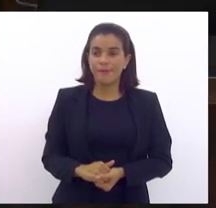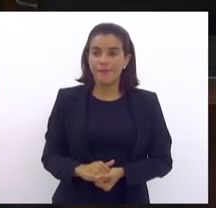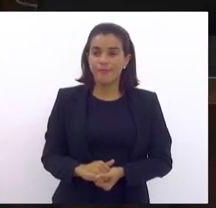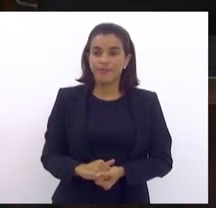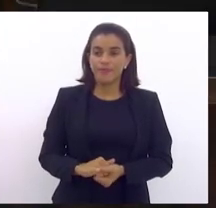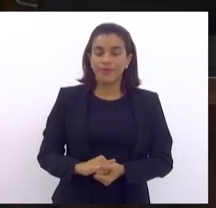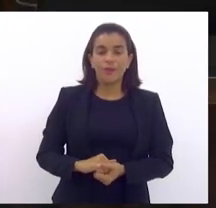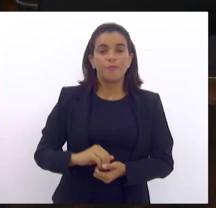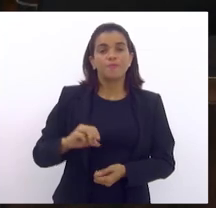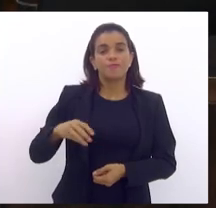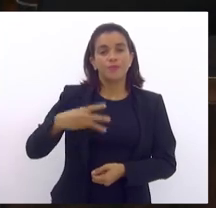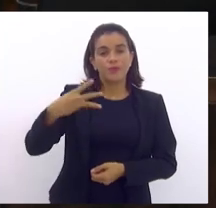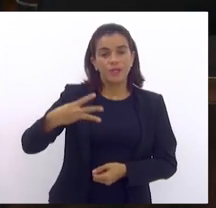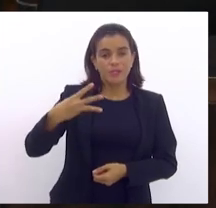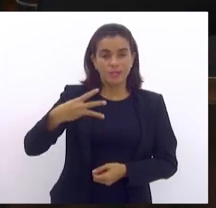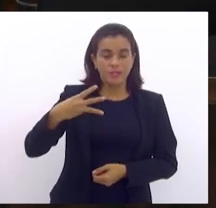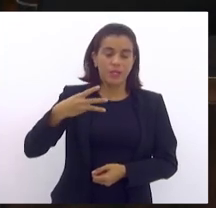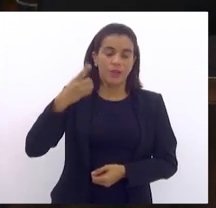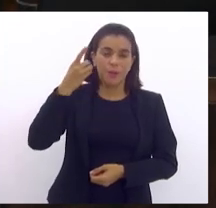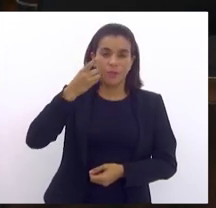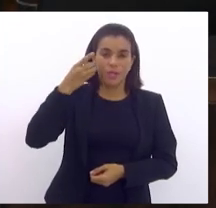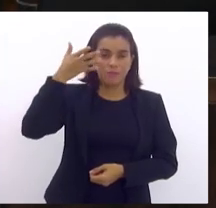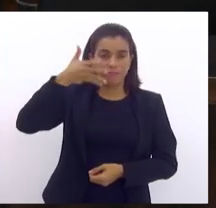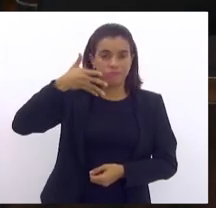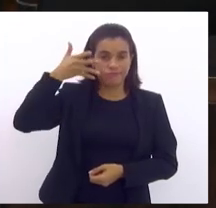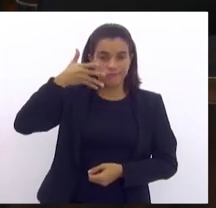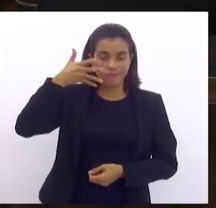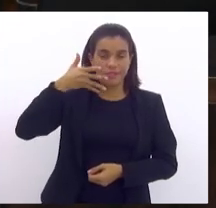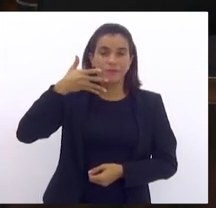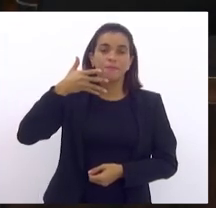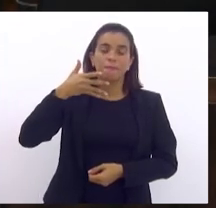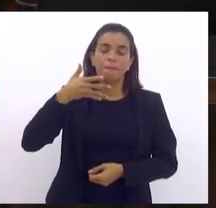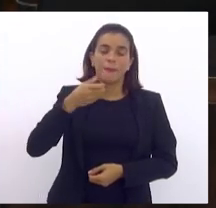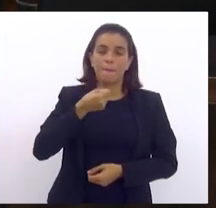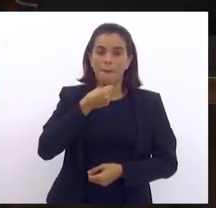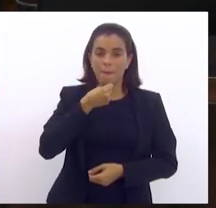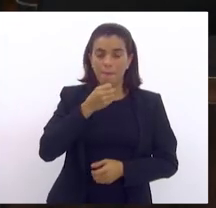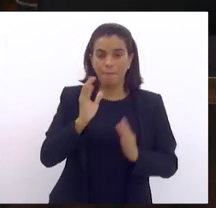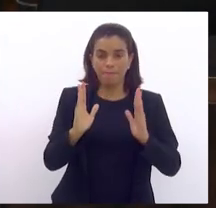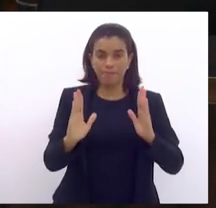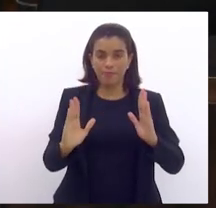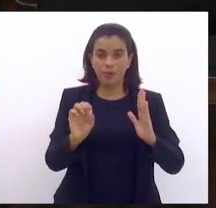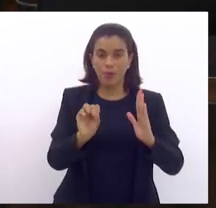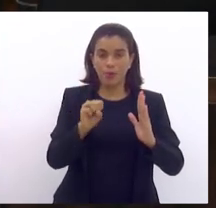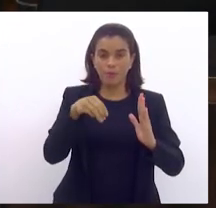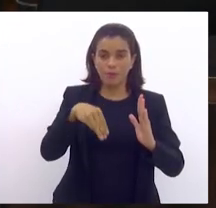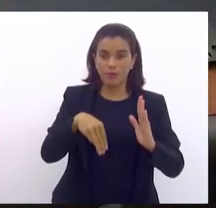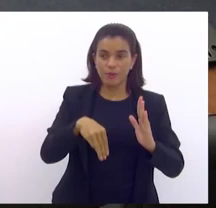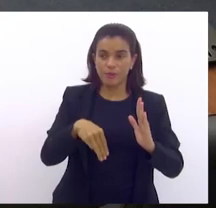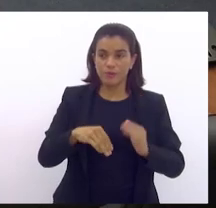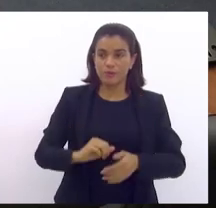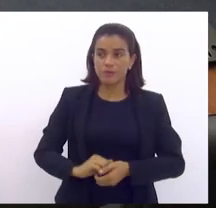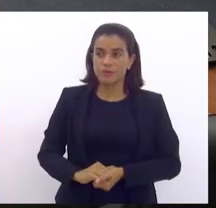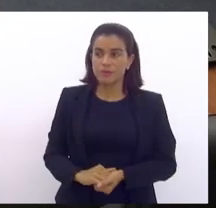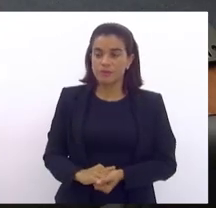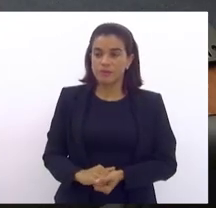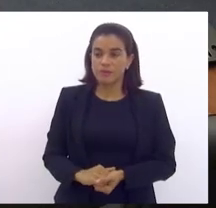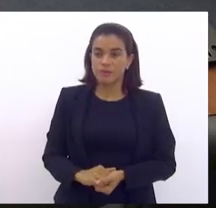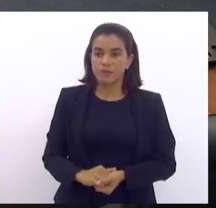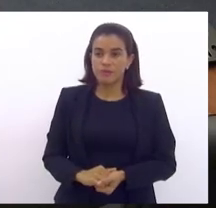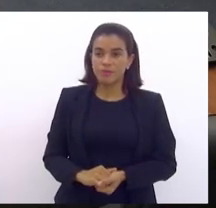Próximo orador inscrito é o nobre deputado Chico Machado, que dispõe de 8 minutos.